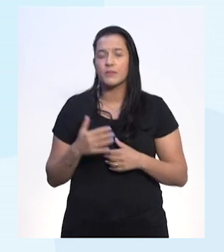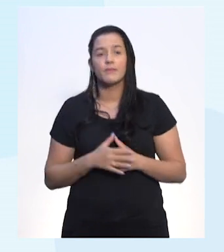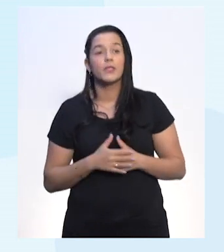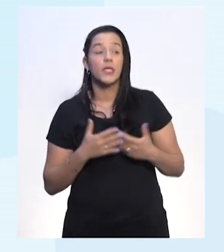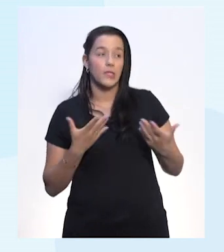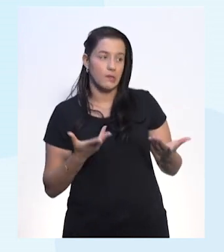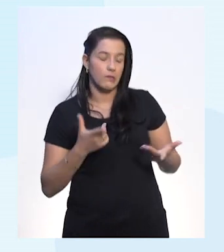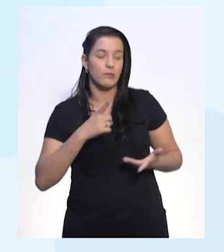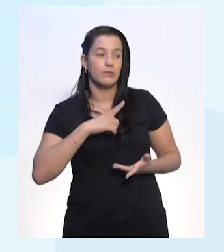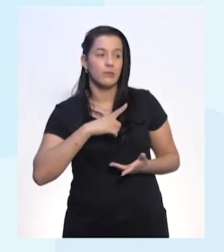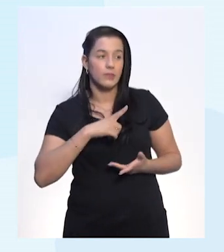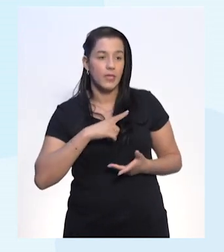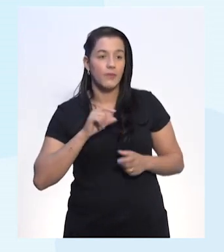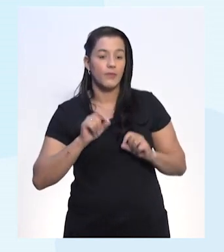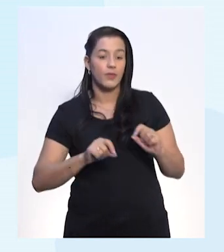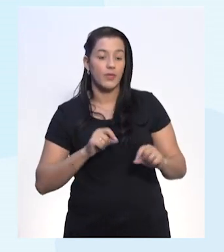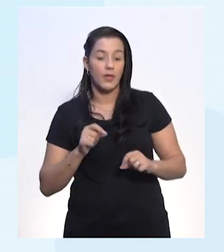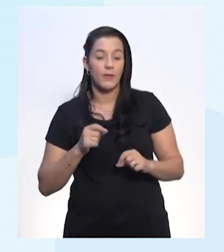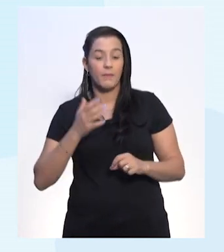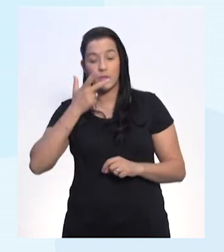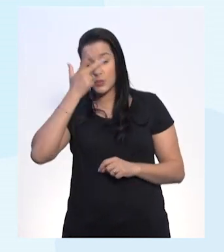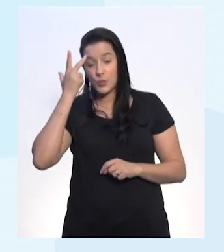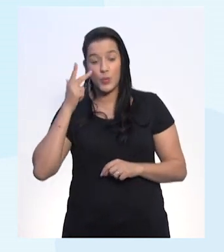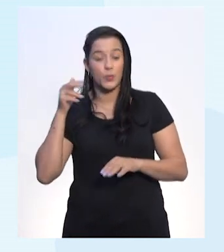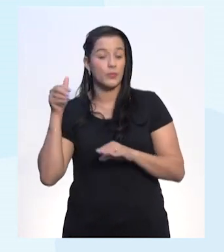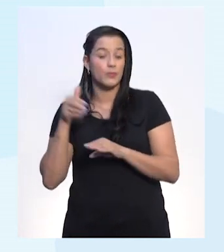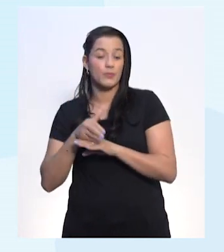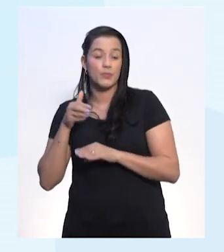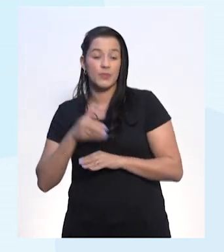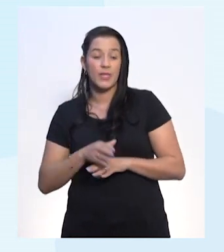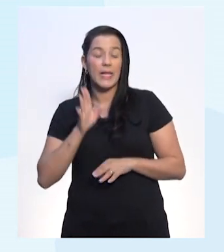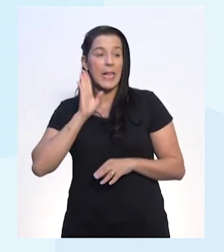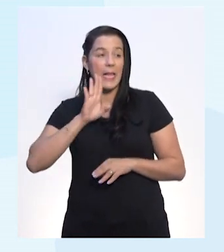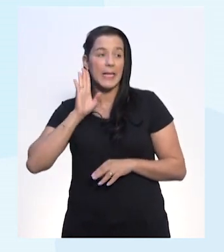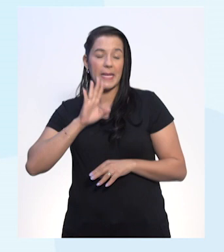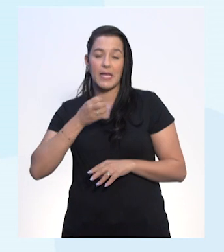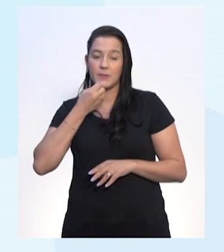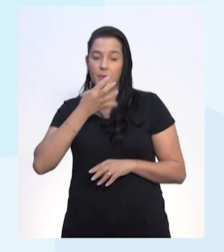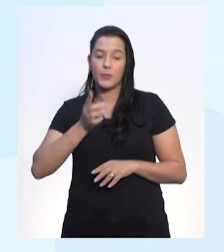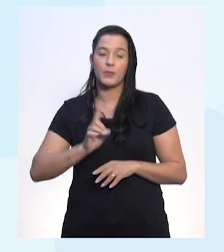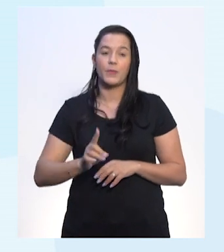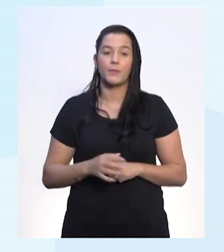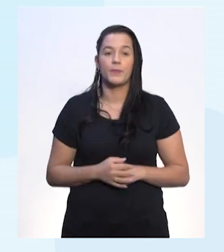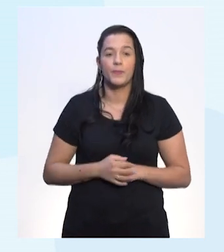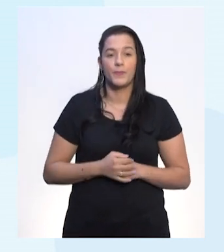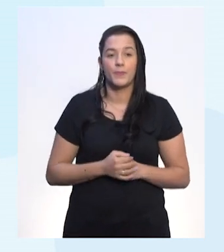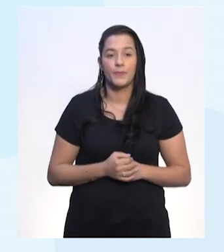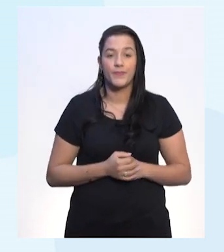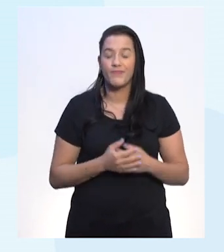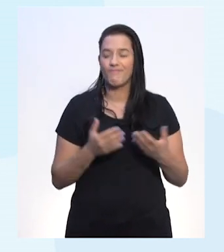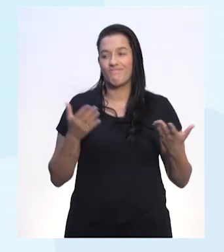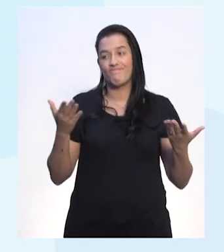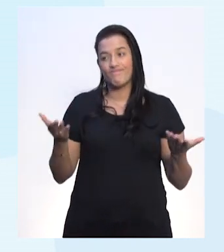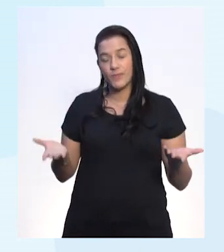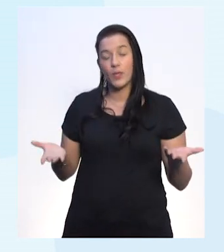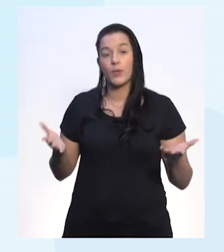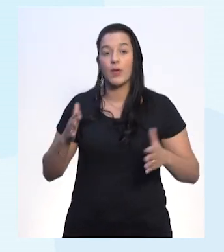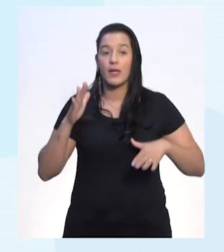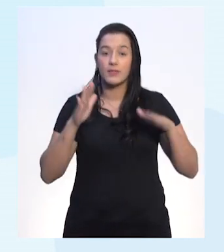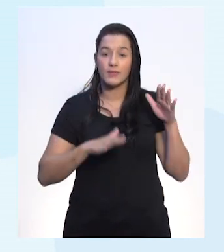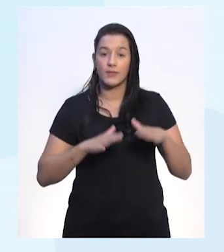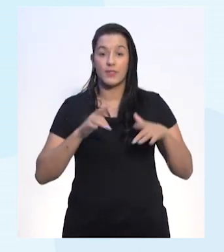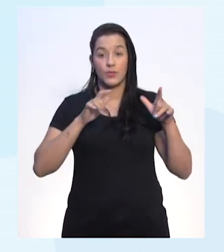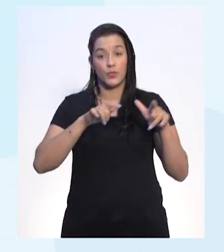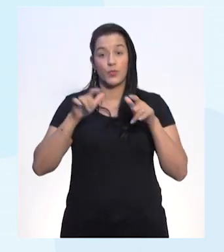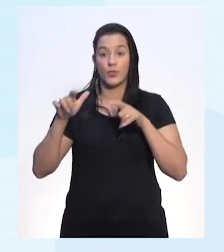que pessoas não muito legais frequentavam essas praças. E assim, gente, né? É por isso que a gente não pediu para citar